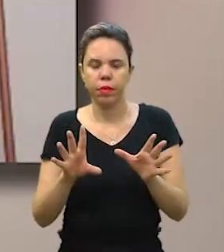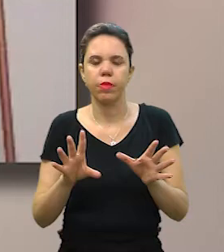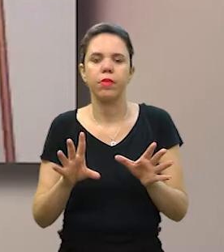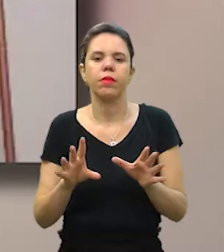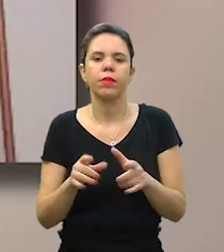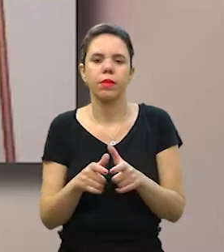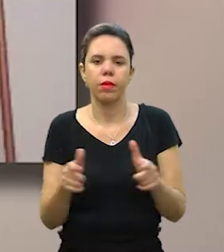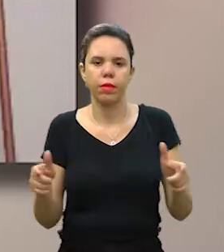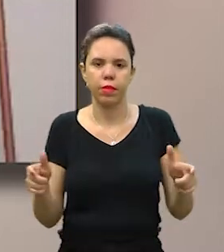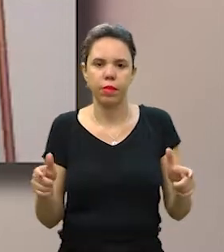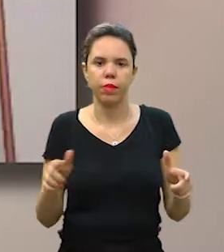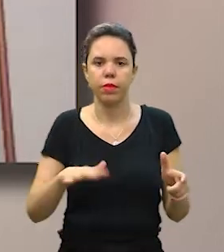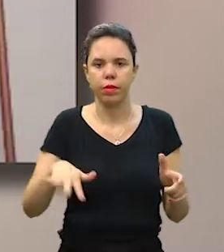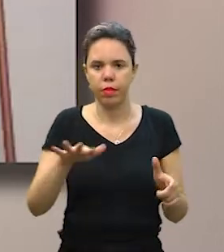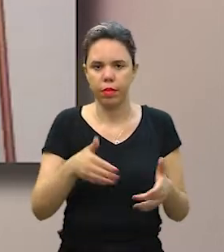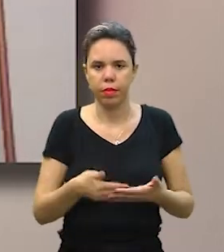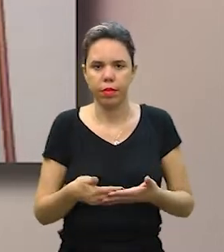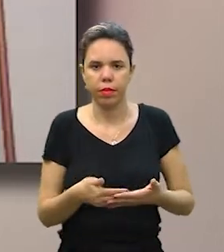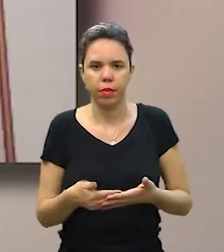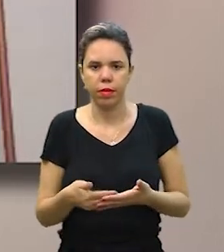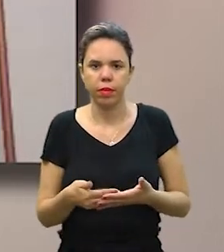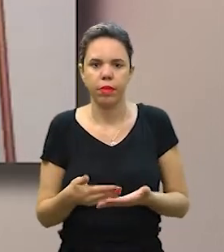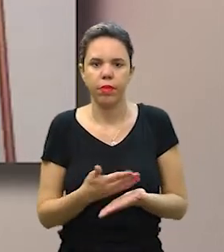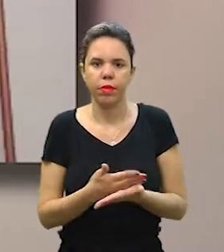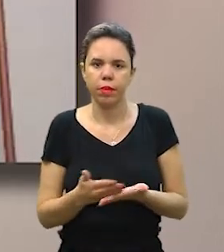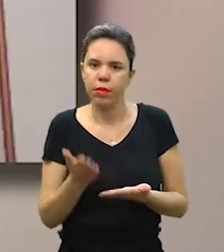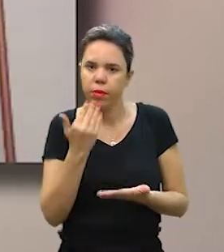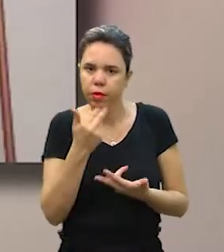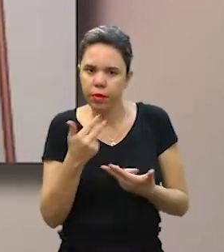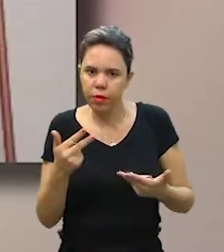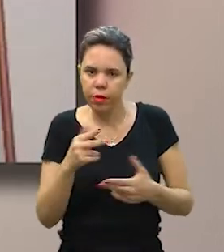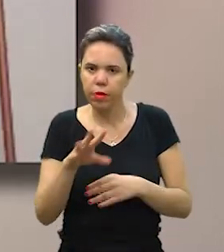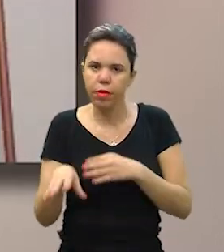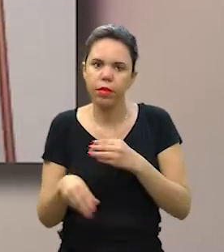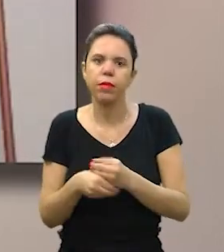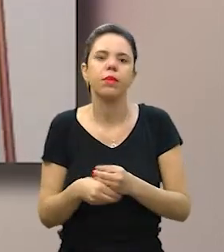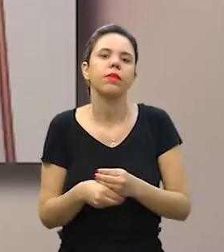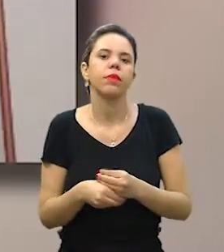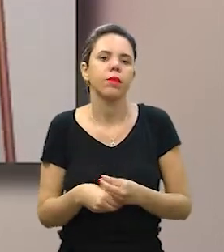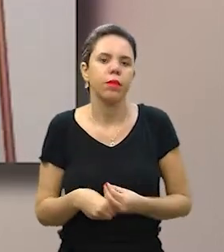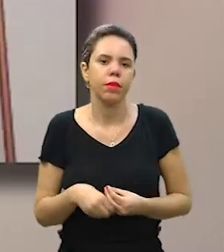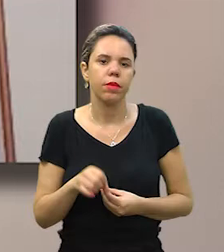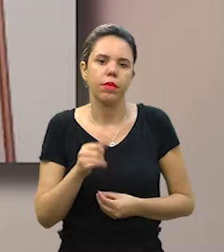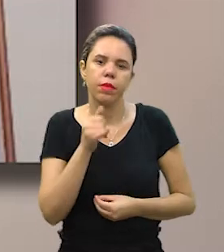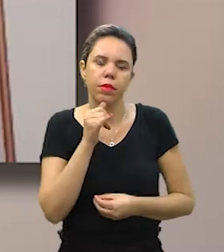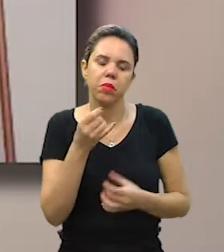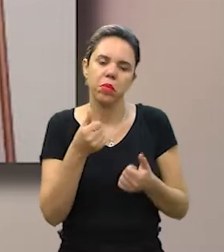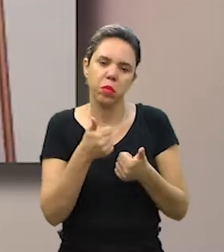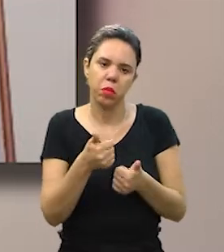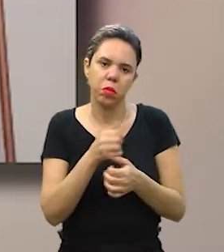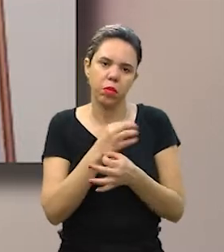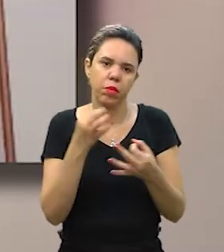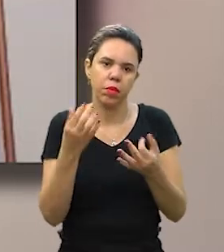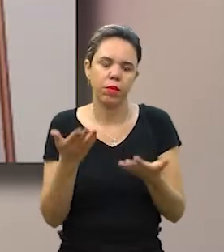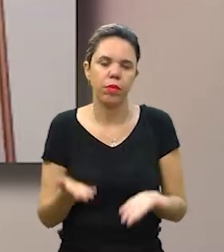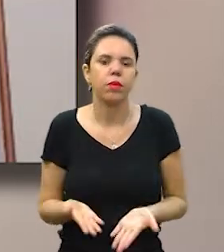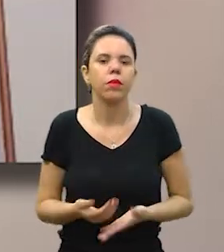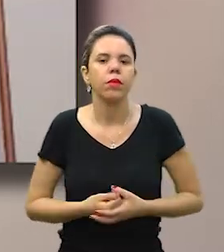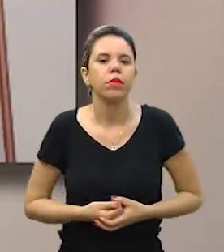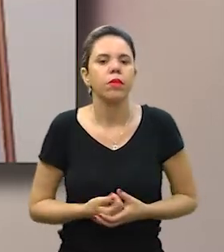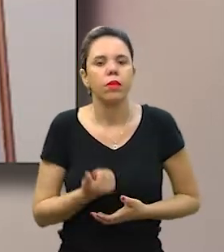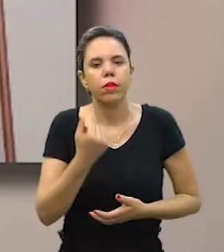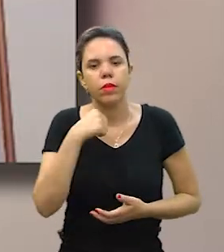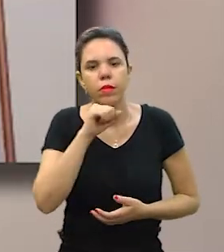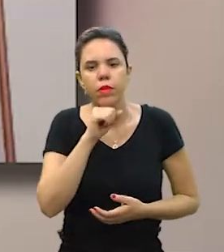a grande maioria desses bebês a introdução alimentar complementar, se está indo tudo bem, né?